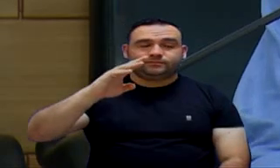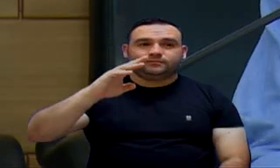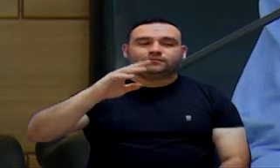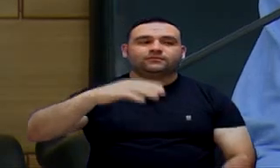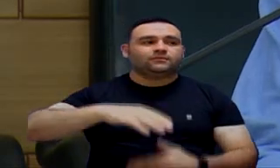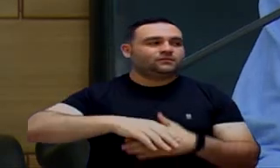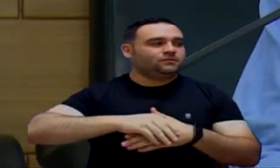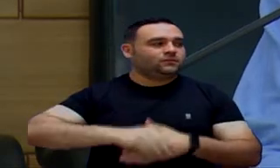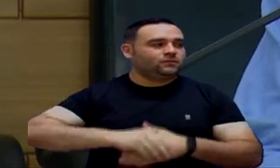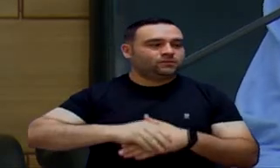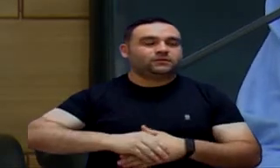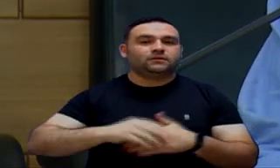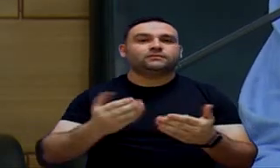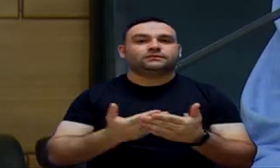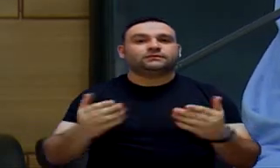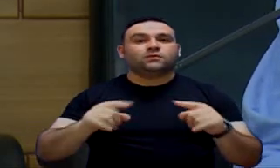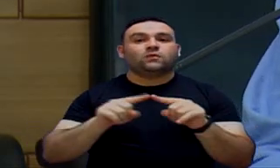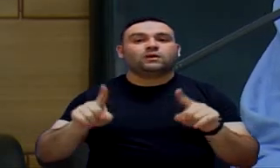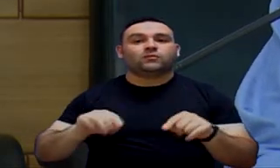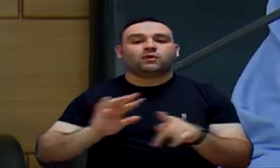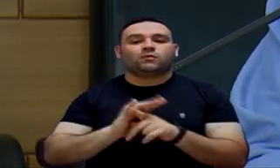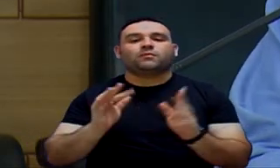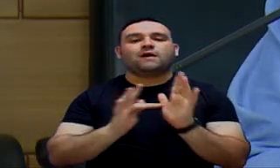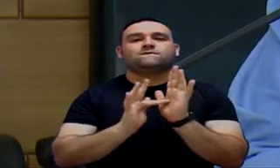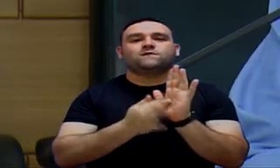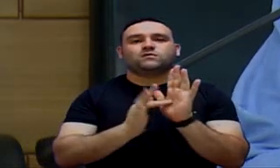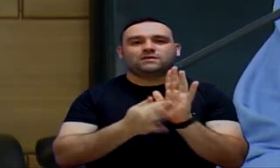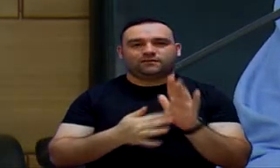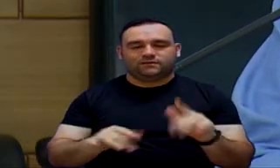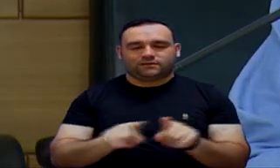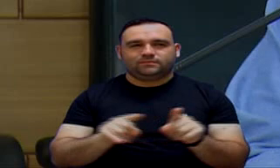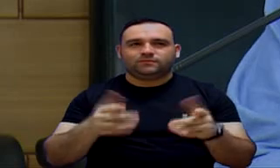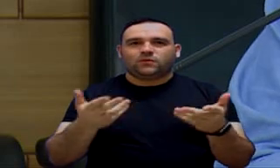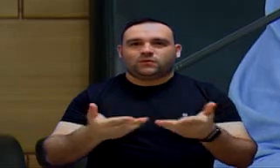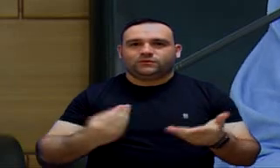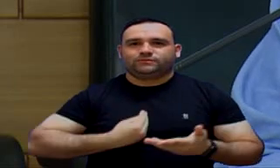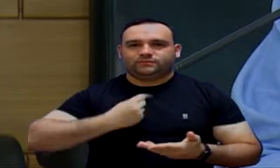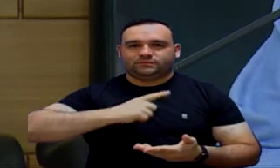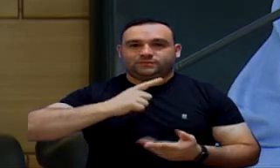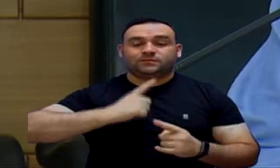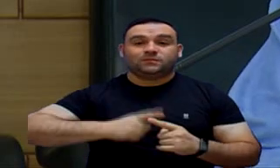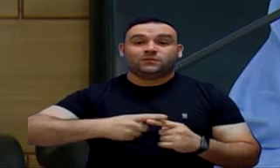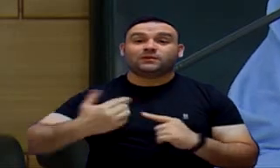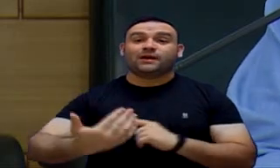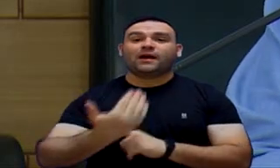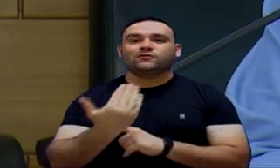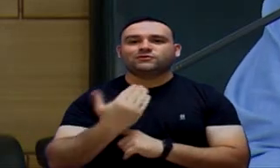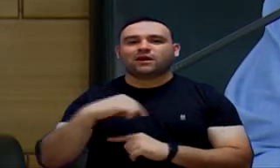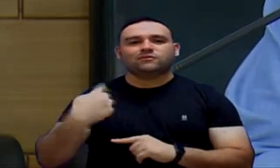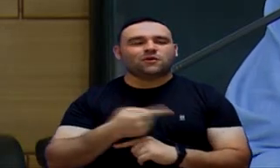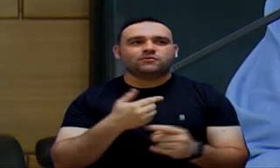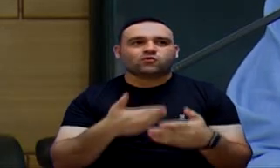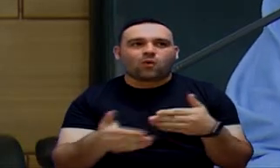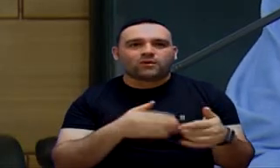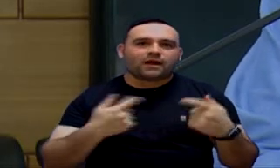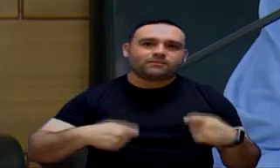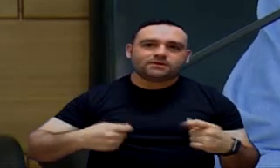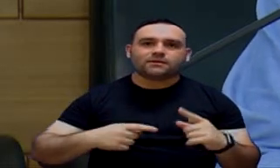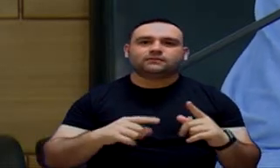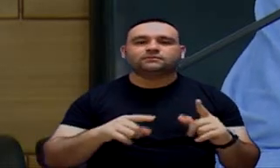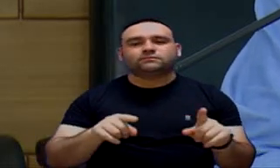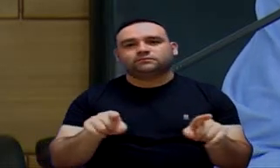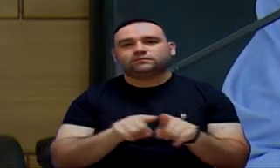cumprimentar os nossos colaboradores da funserv que estão aqui para nos acessar em qualquer necessidade